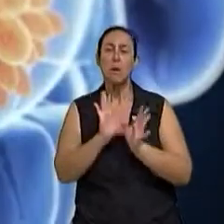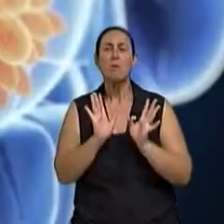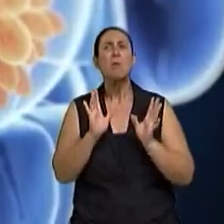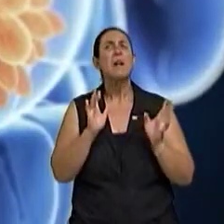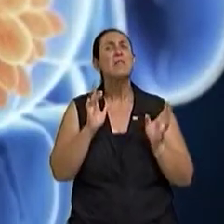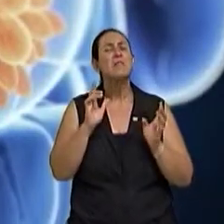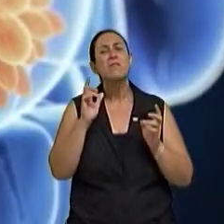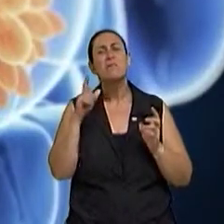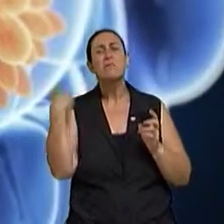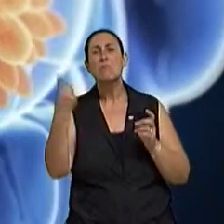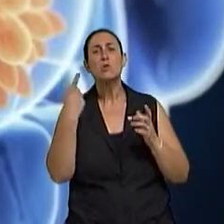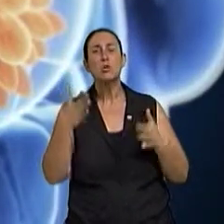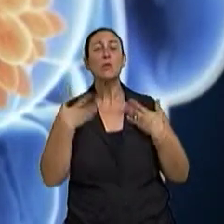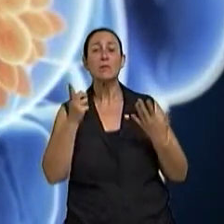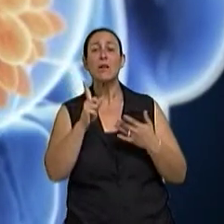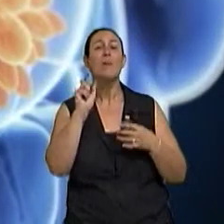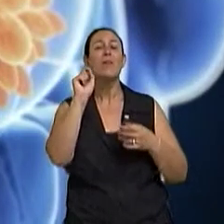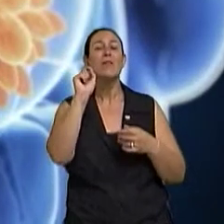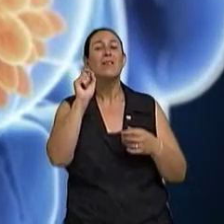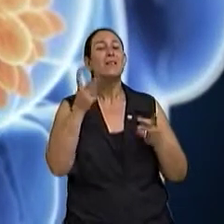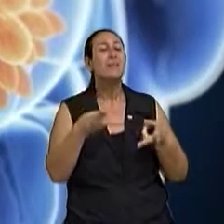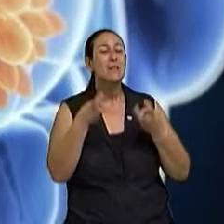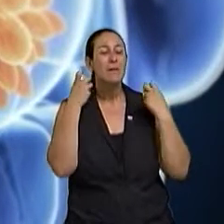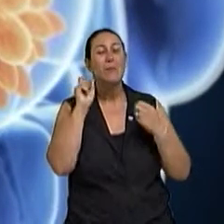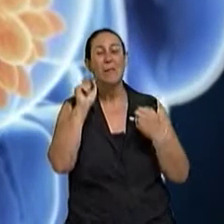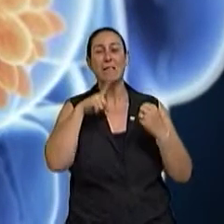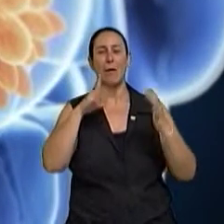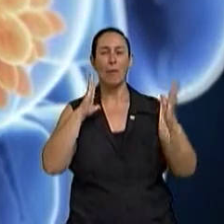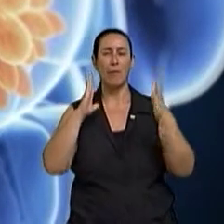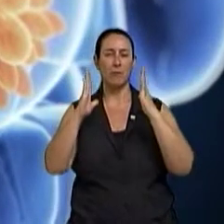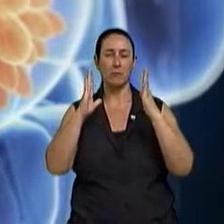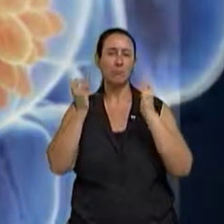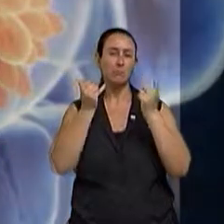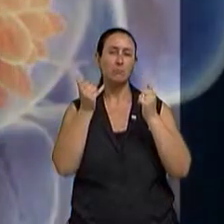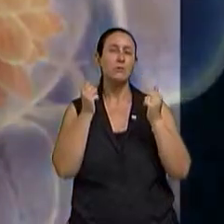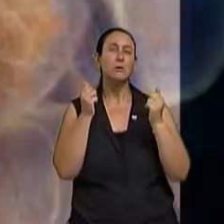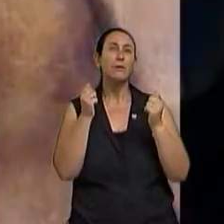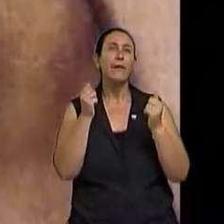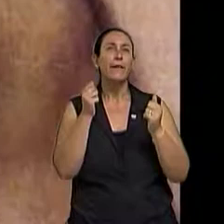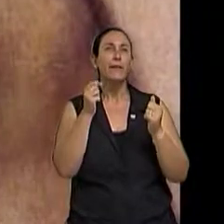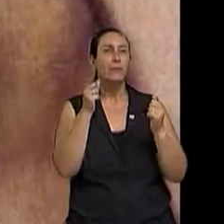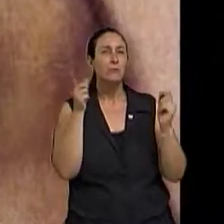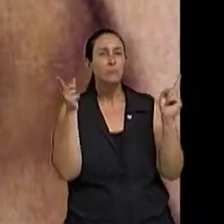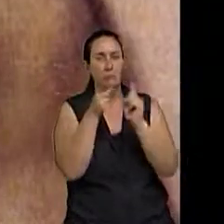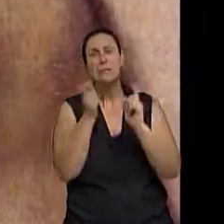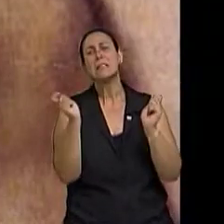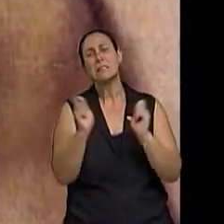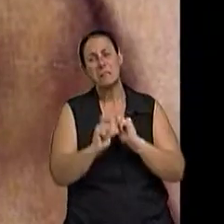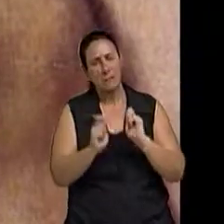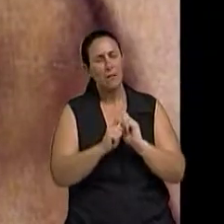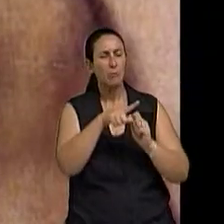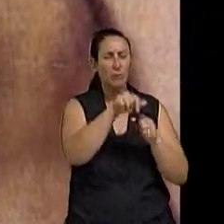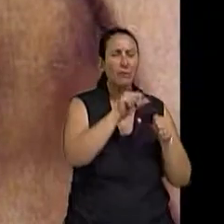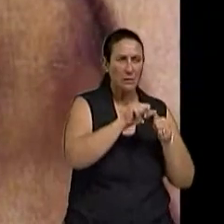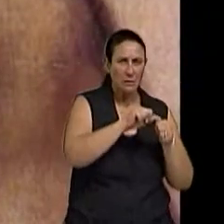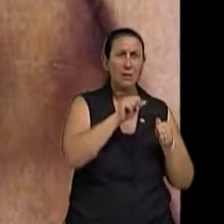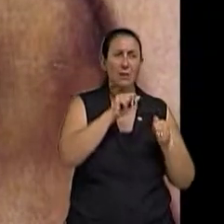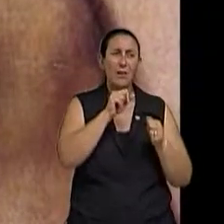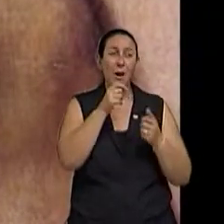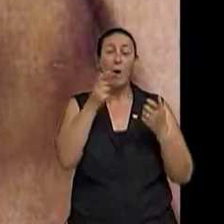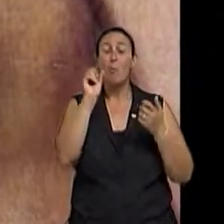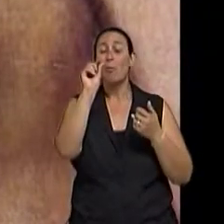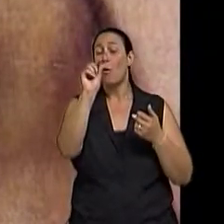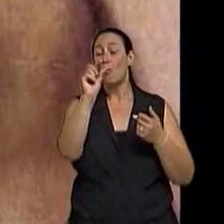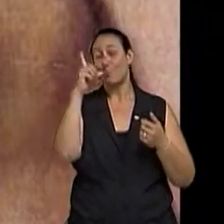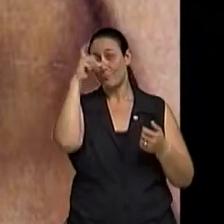surpresa. Eu diria que o câncer de mama ela tem um risco maior em um período de curto menor, né? Mas assim, dar a curabilidade disso é muito complexo. Por